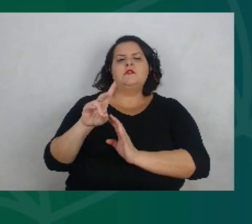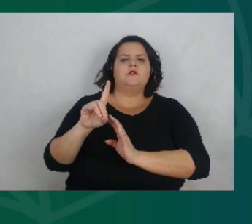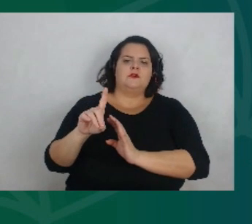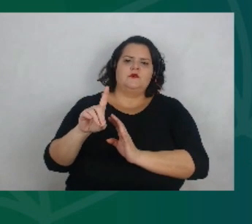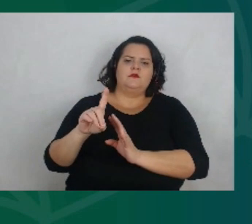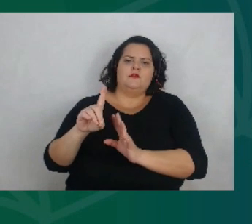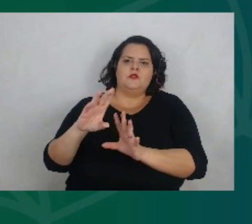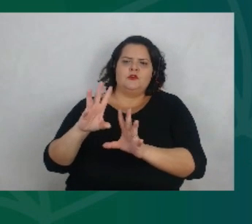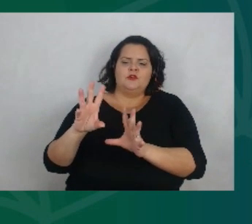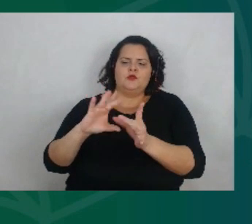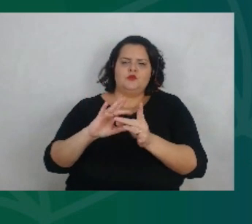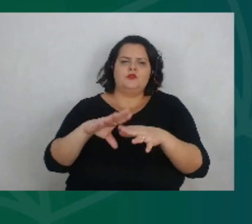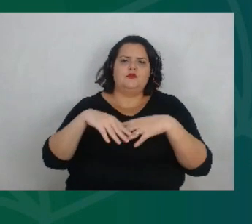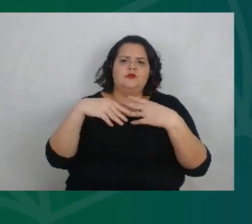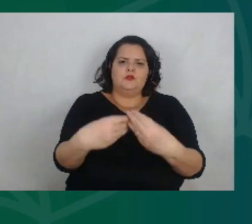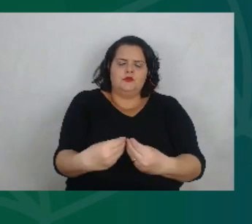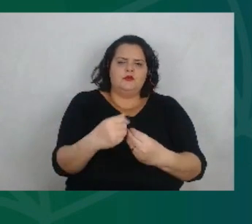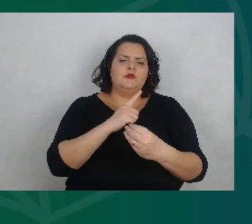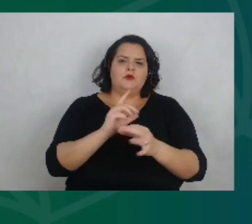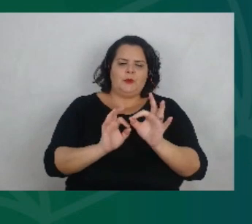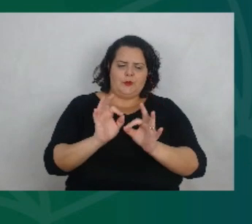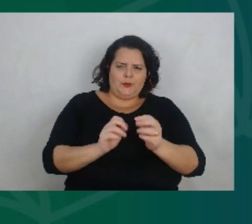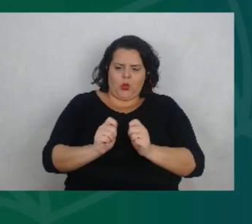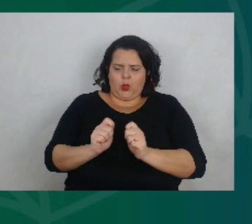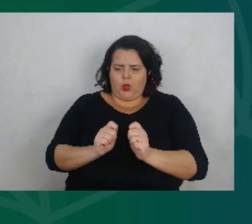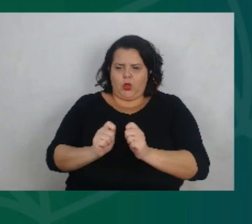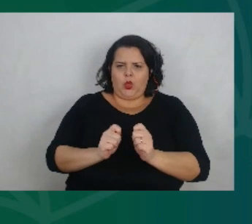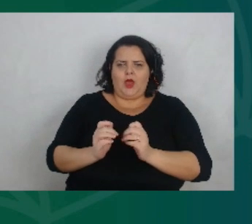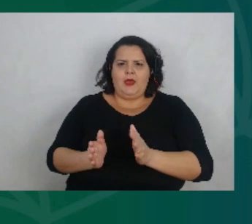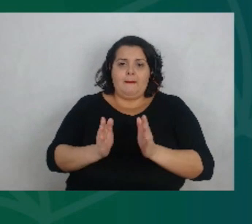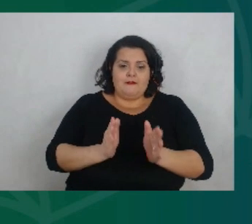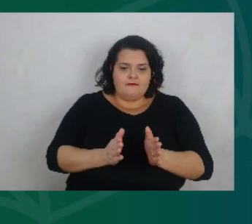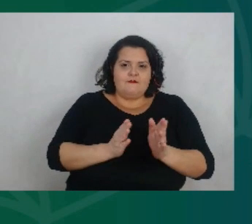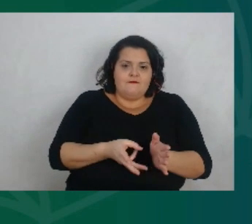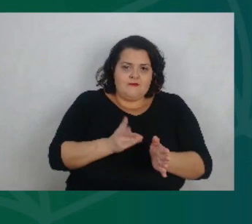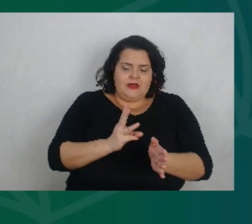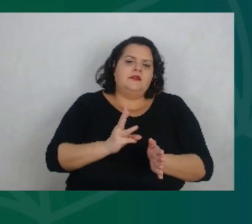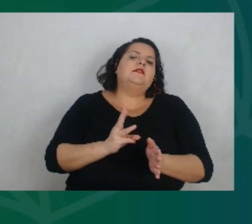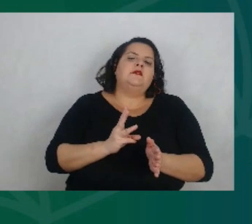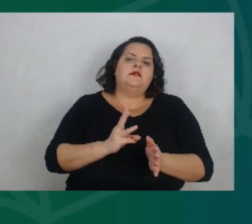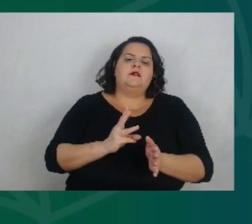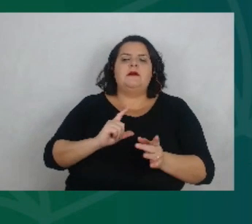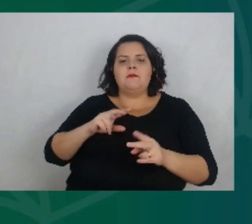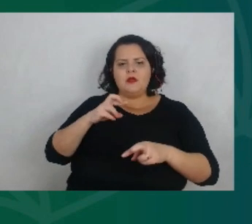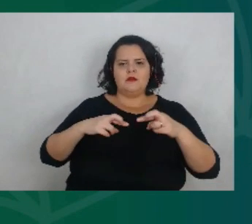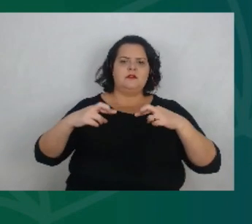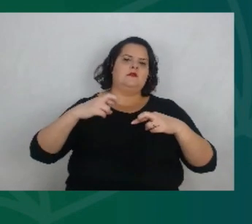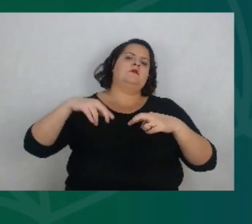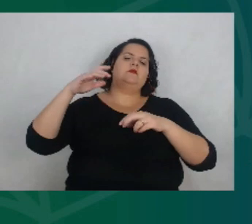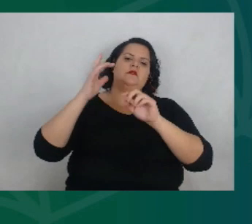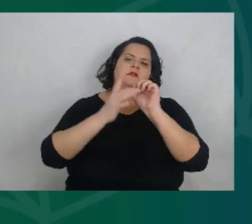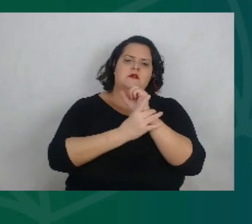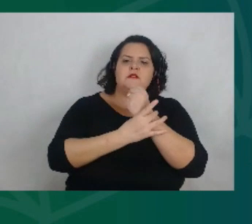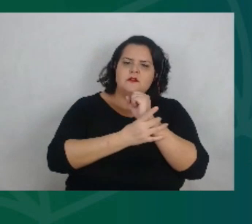estudo controlado de fase 3 para determinar a segurança, eficácia e imunogenicidade da vacina